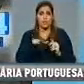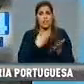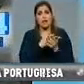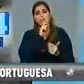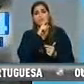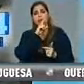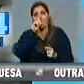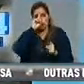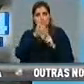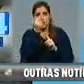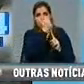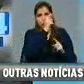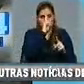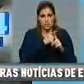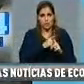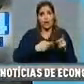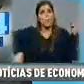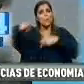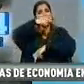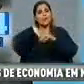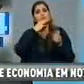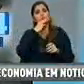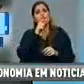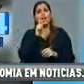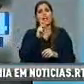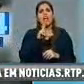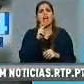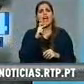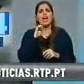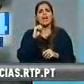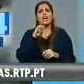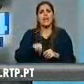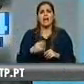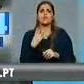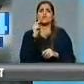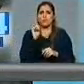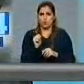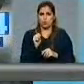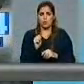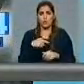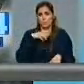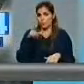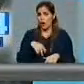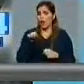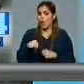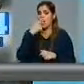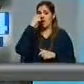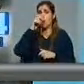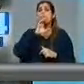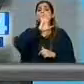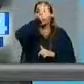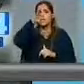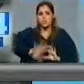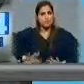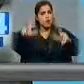à mobilidade, nós estamos a referir aos estudantes Erasmus e Portugal neste momento já é, eu diria, dos países mais bem-sucedidos no